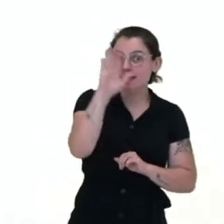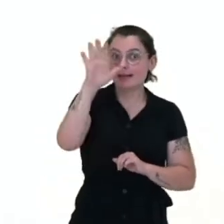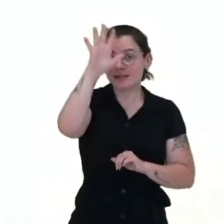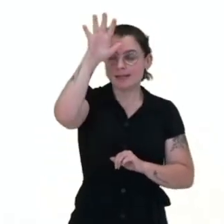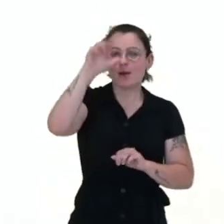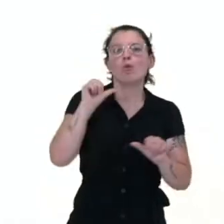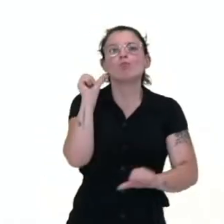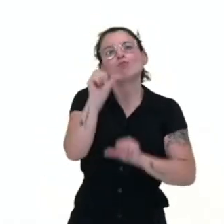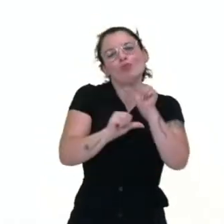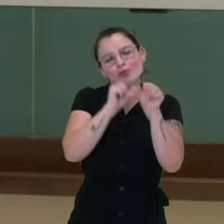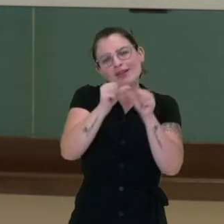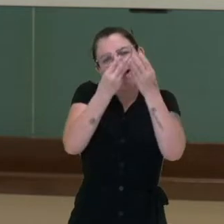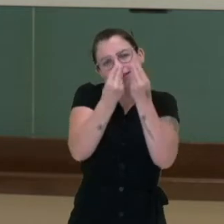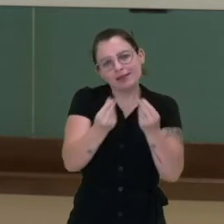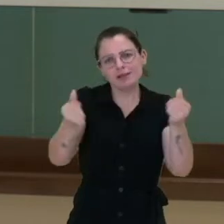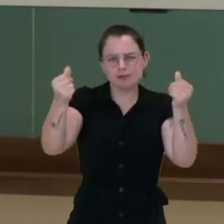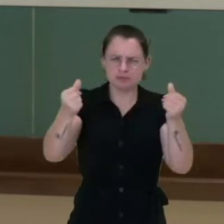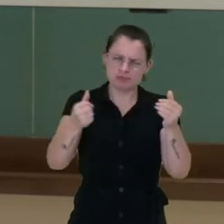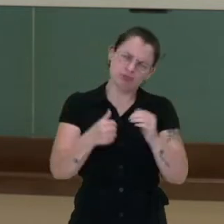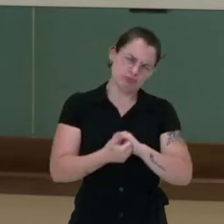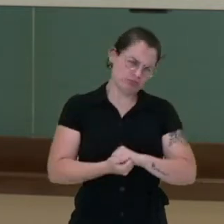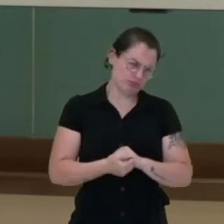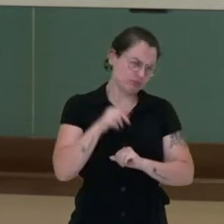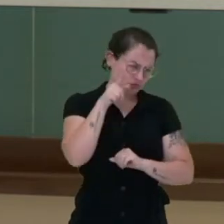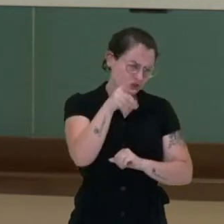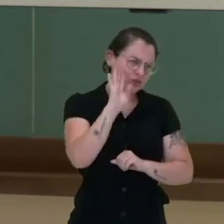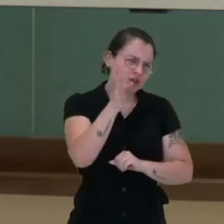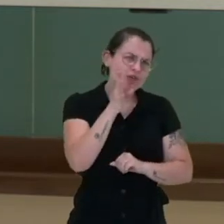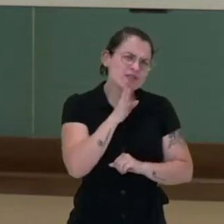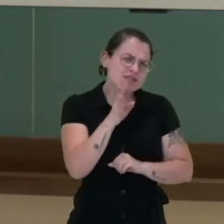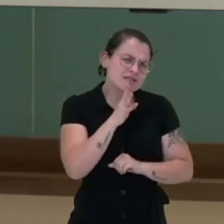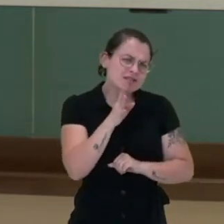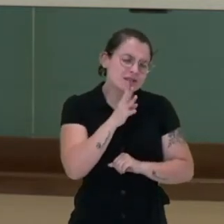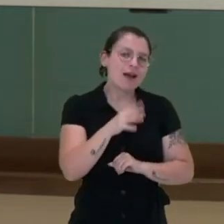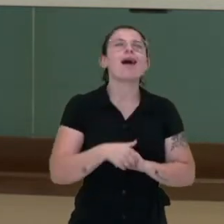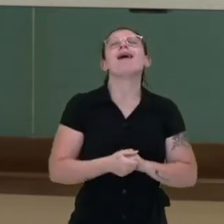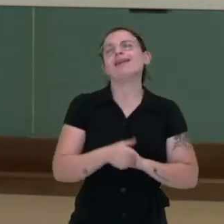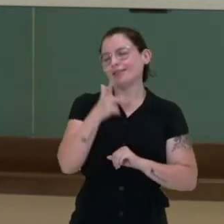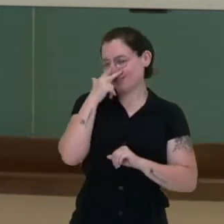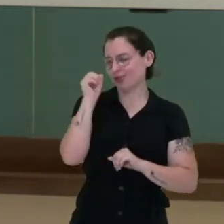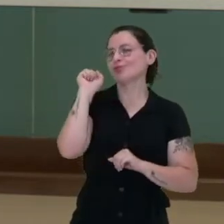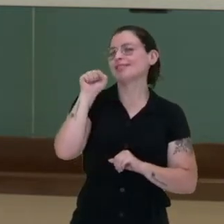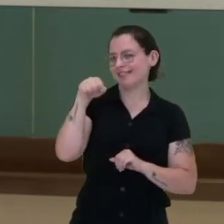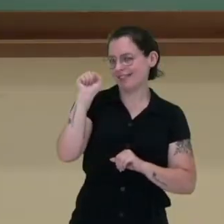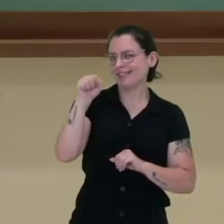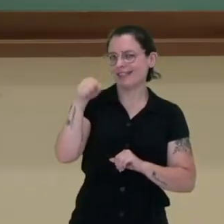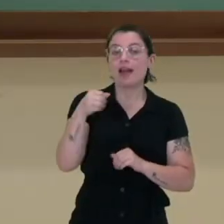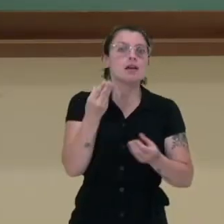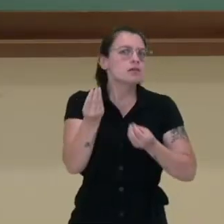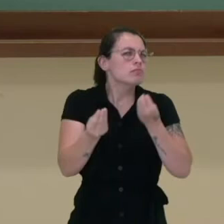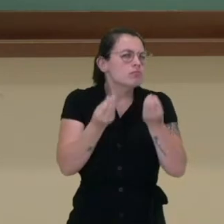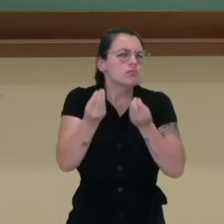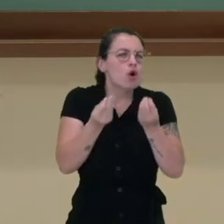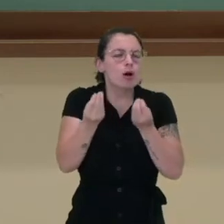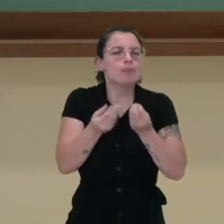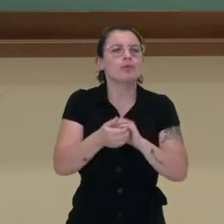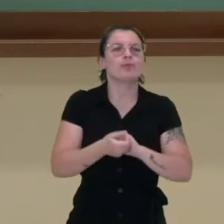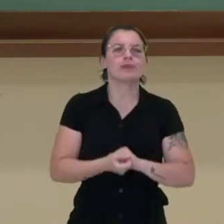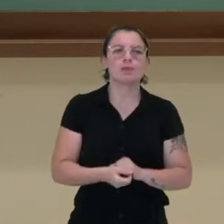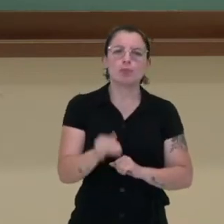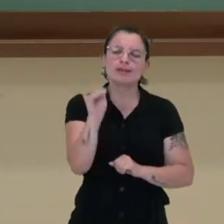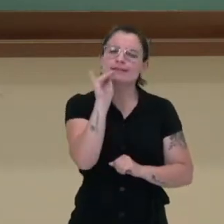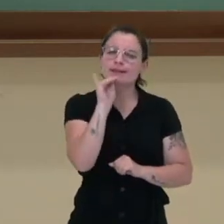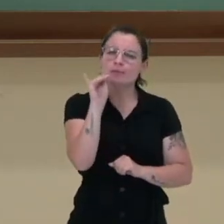para o estado líquido. Será que essa situação você já reparou? Provavelmente sim. Sabe quando você, por exemplo,